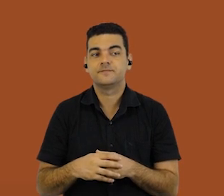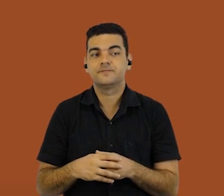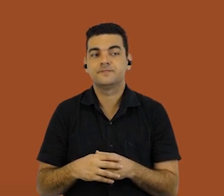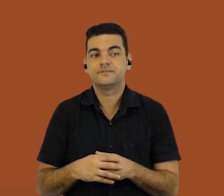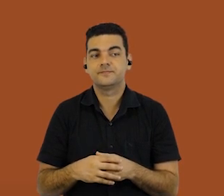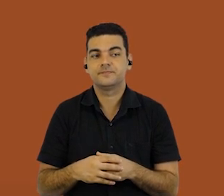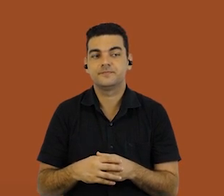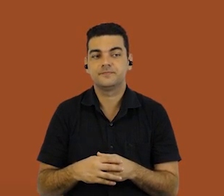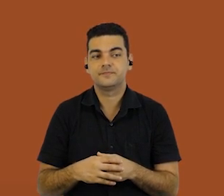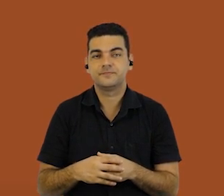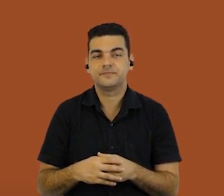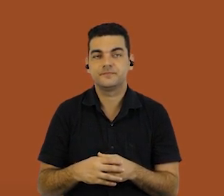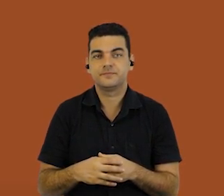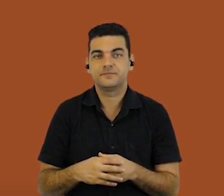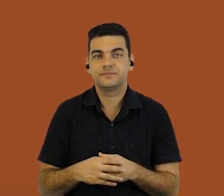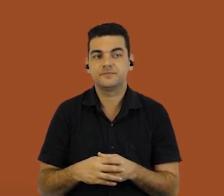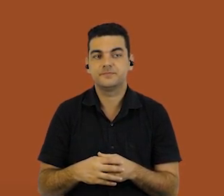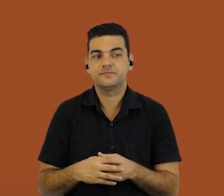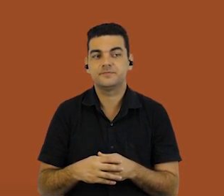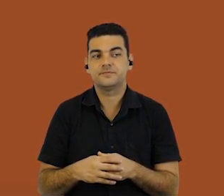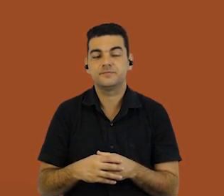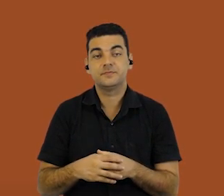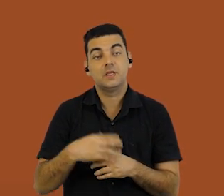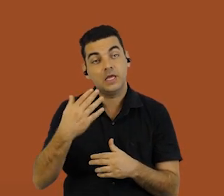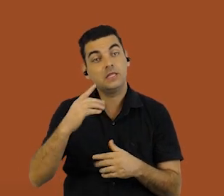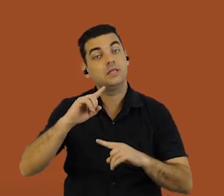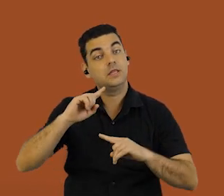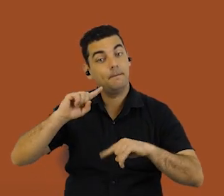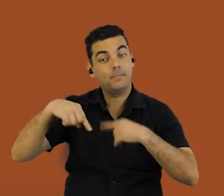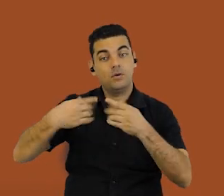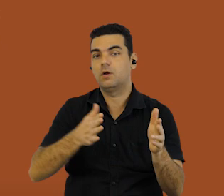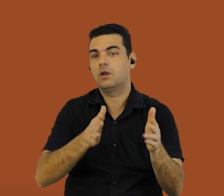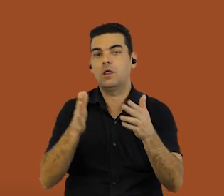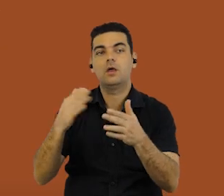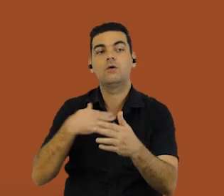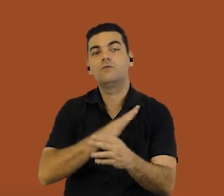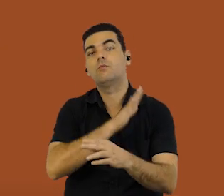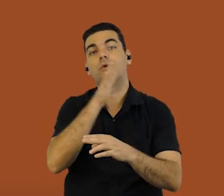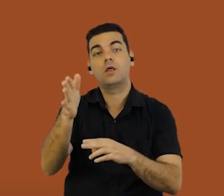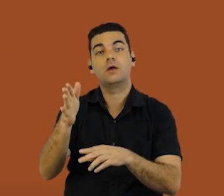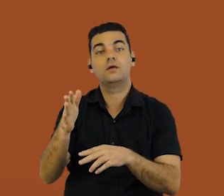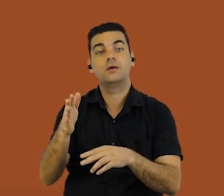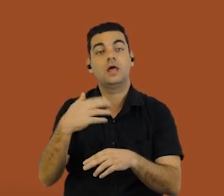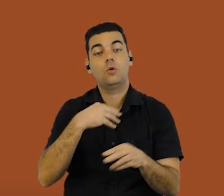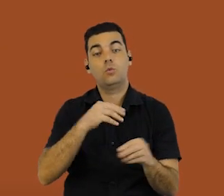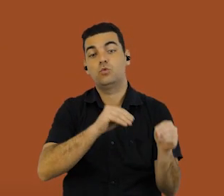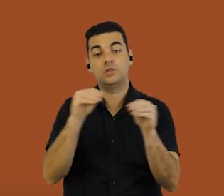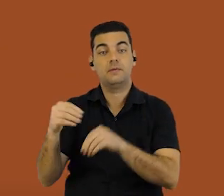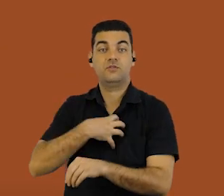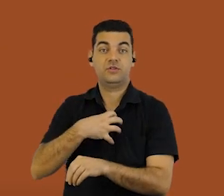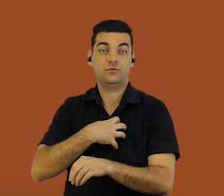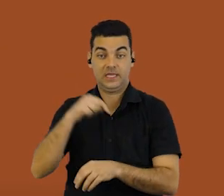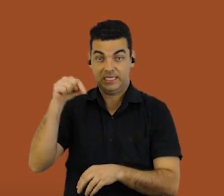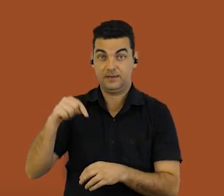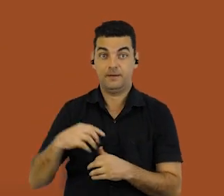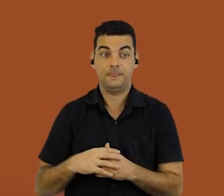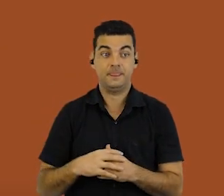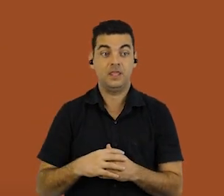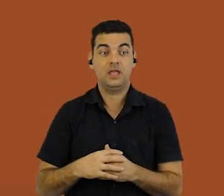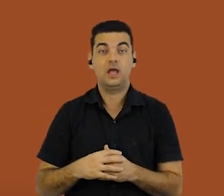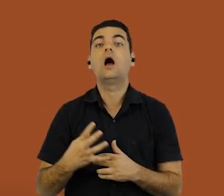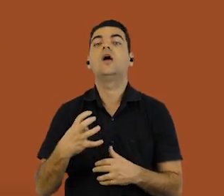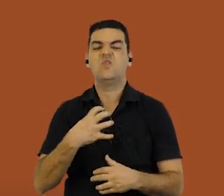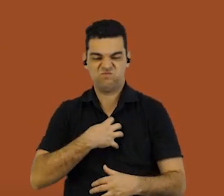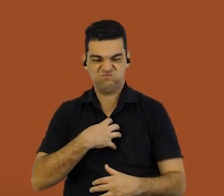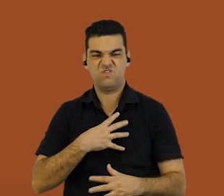E aí, num transcurso de vida, eu acabo indo morar em Salvador. E esse, para mim, foi o